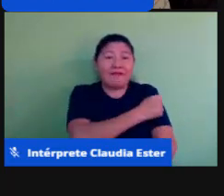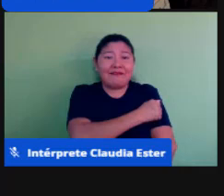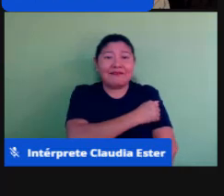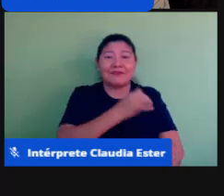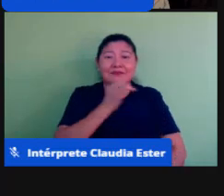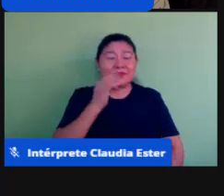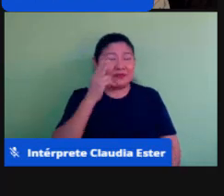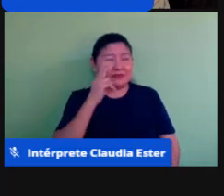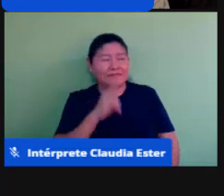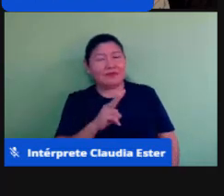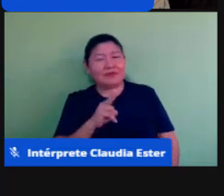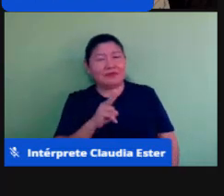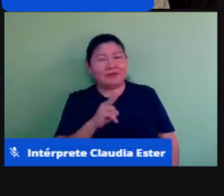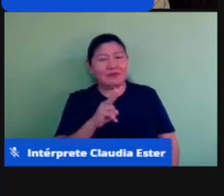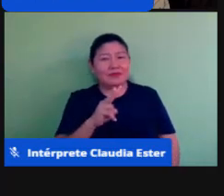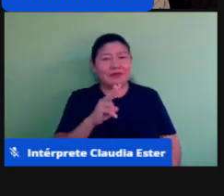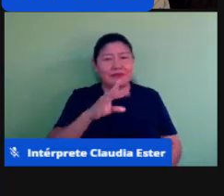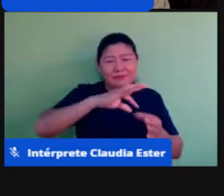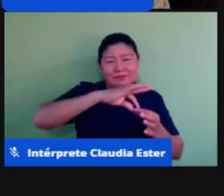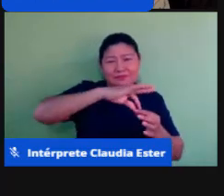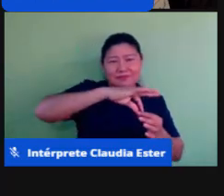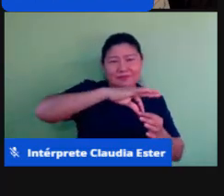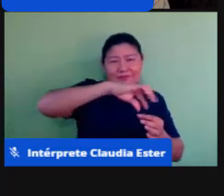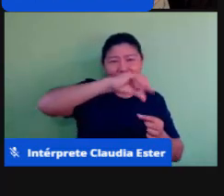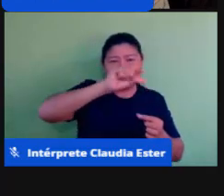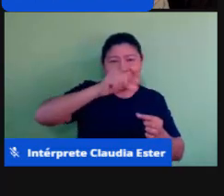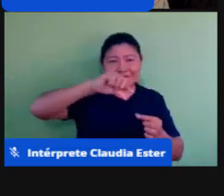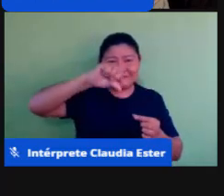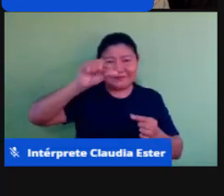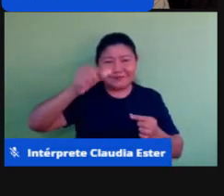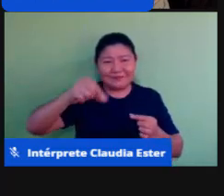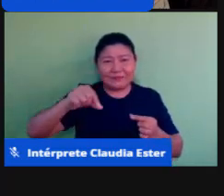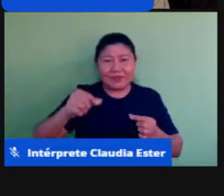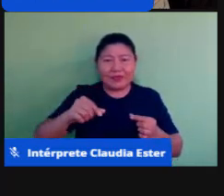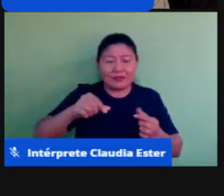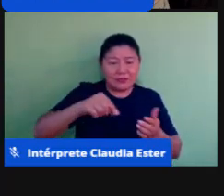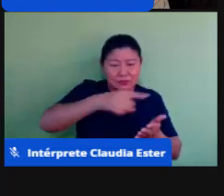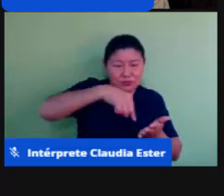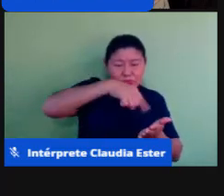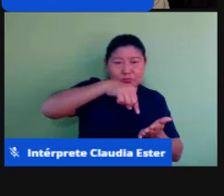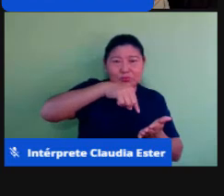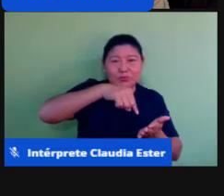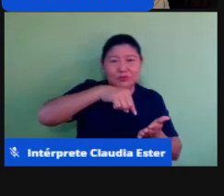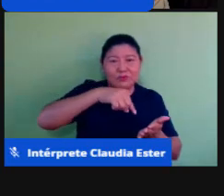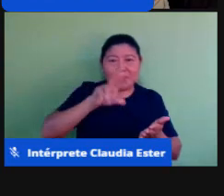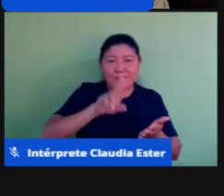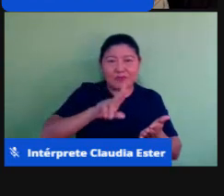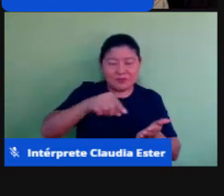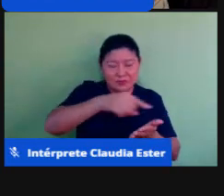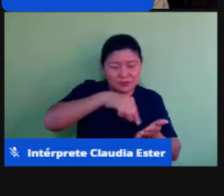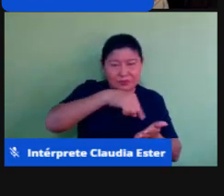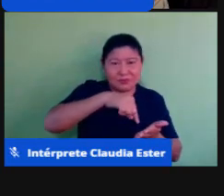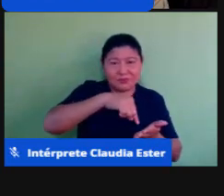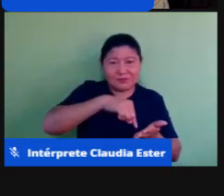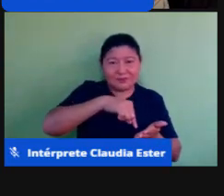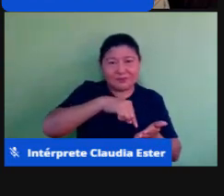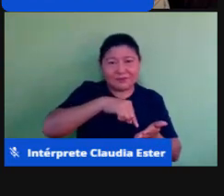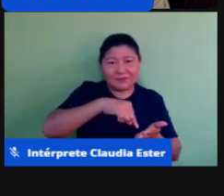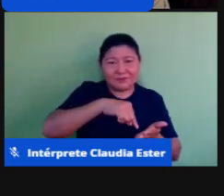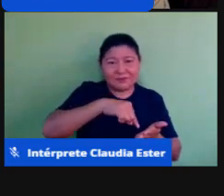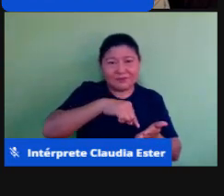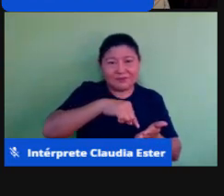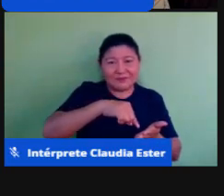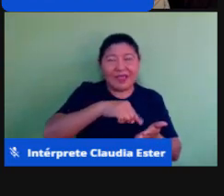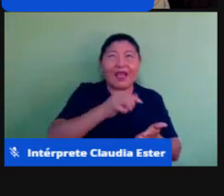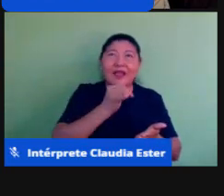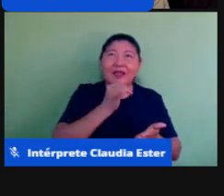números, ele vai levar esse peão de números, ele rodou, com o dedinho dele, ele parou na mesa, né? O número aqui, por